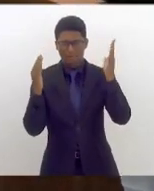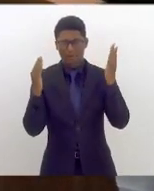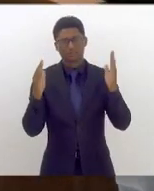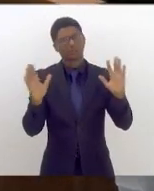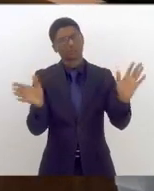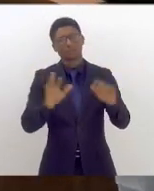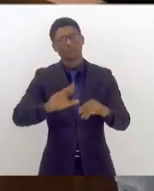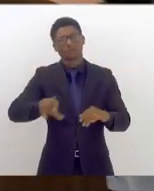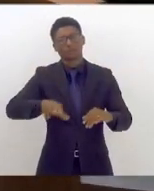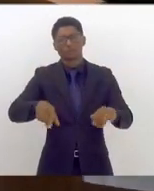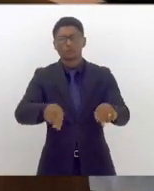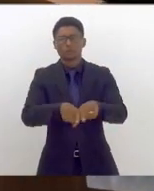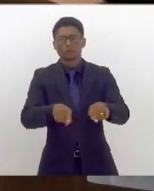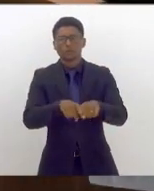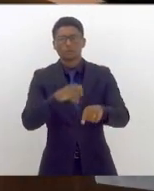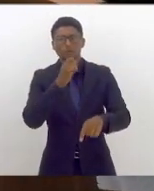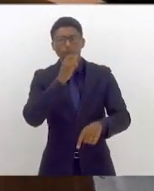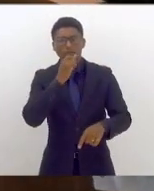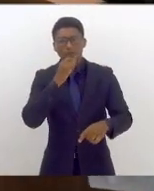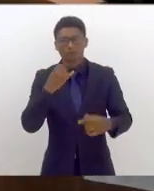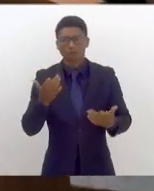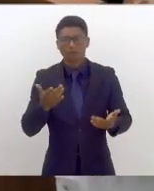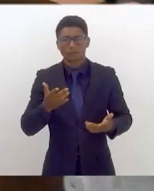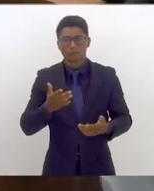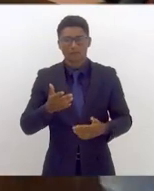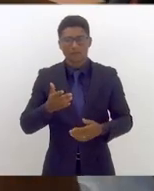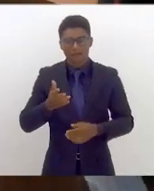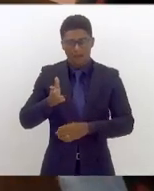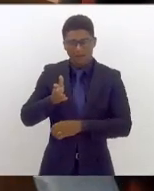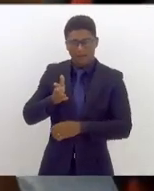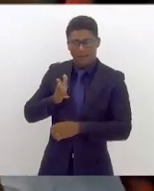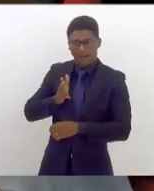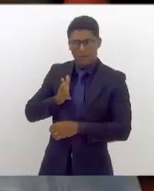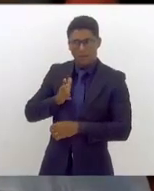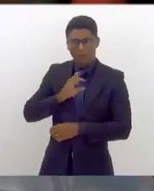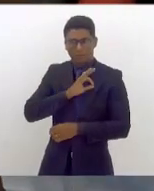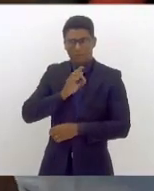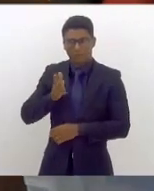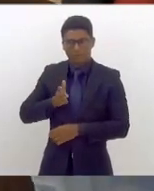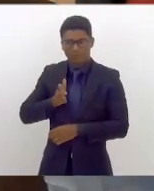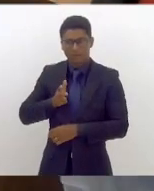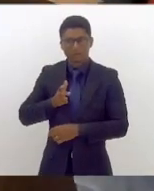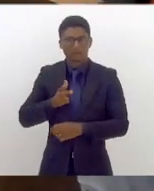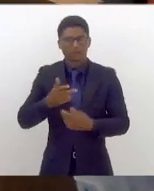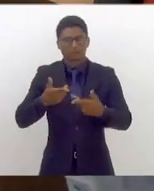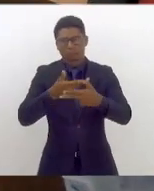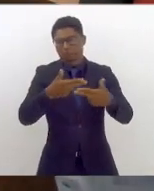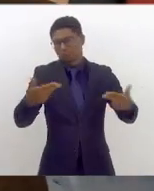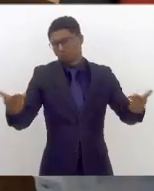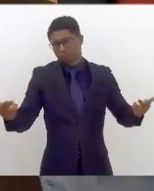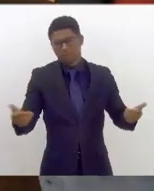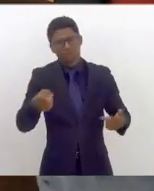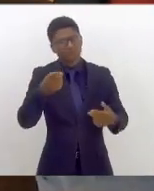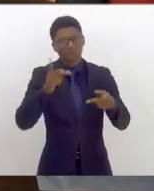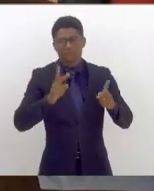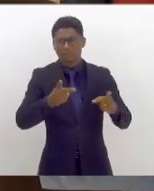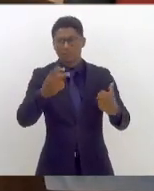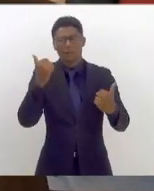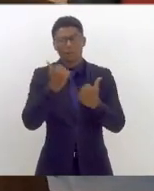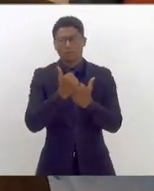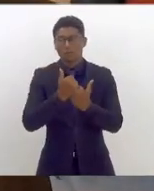como câmera nos uniformes cannabis medicinal vossa excelência é um grande parceiro sempre reconheci isso nesse